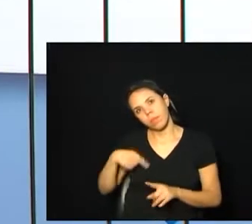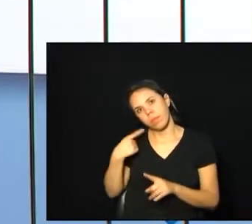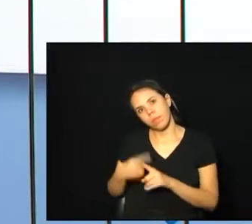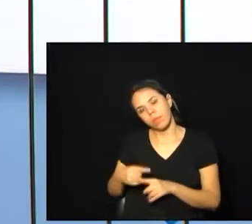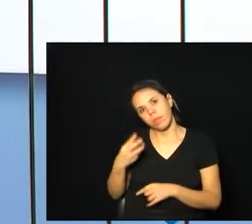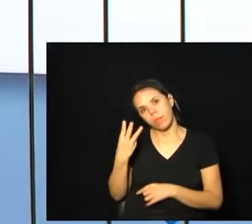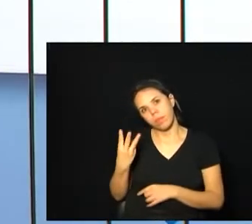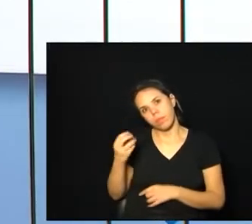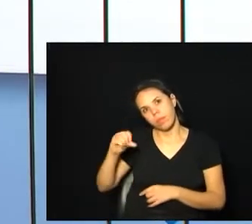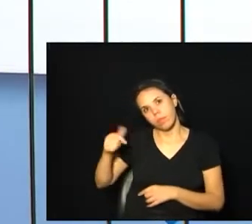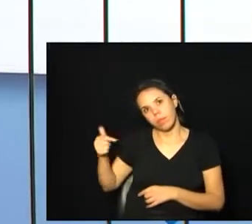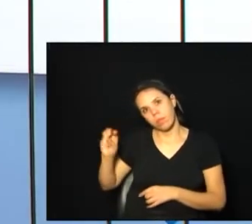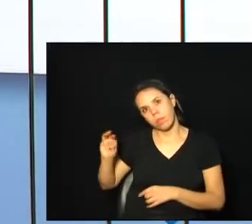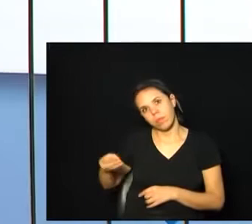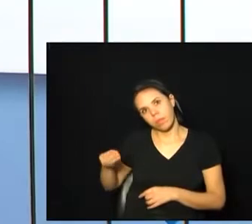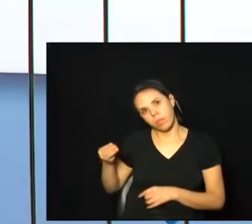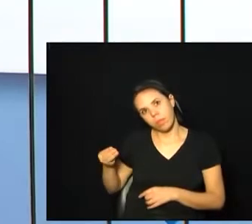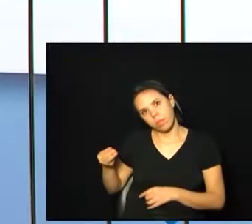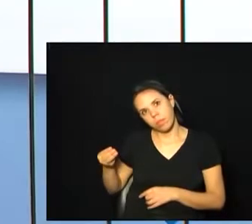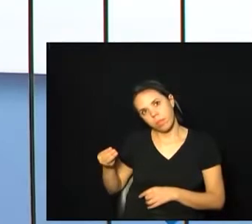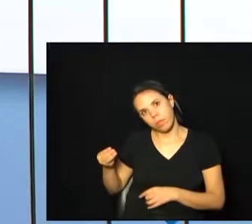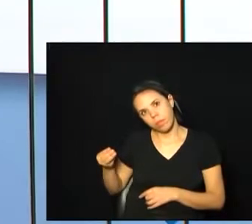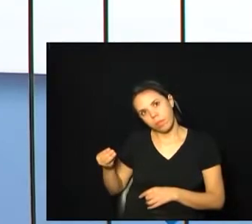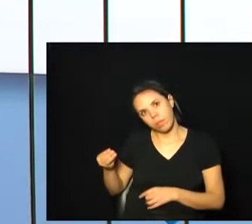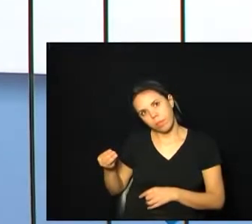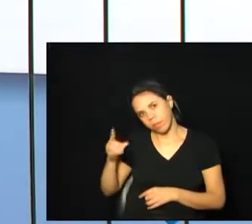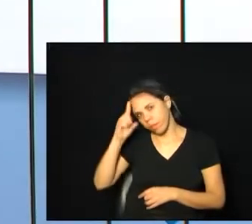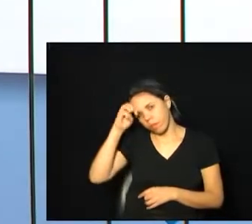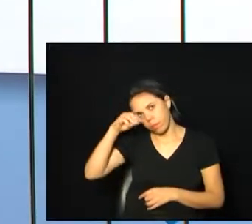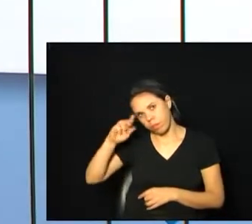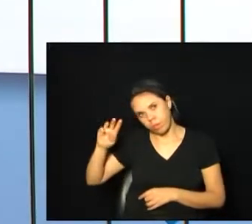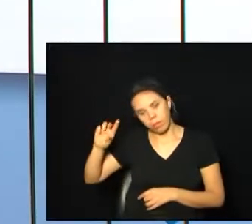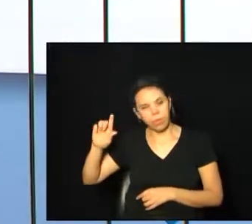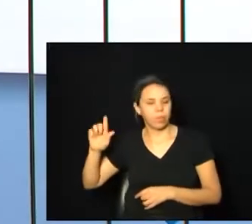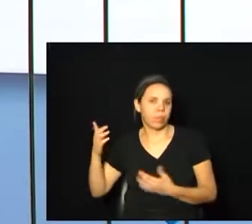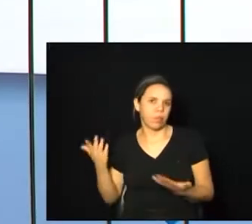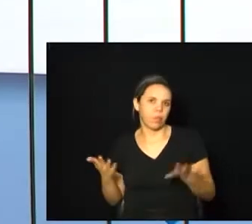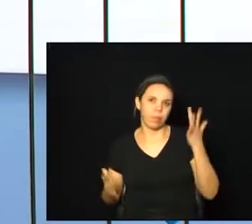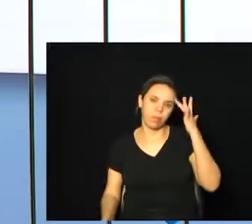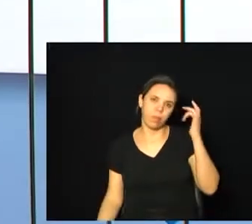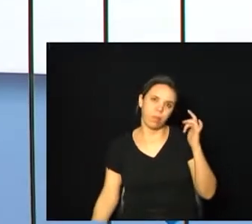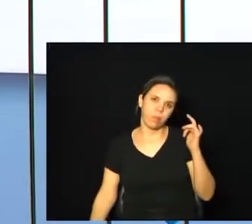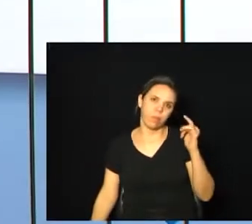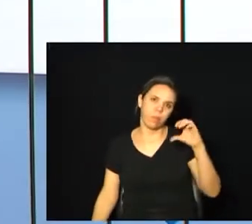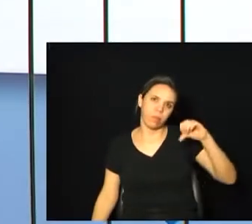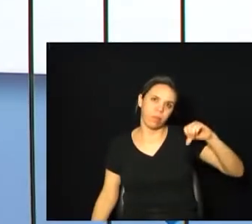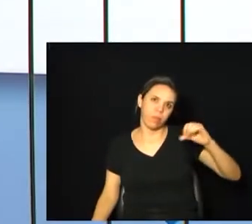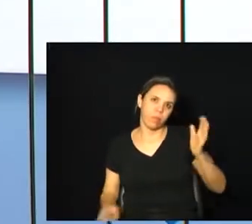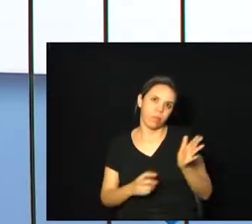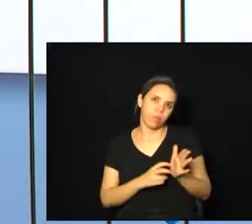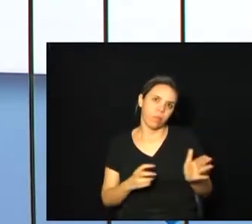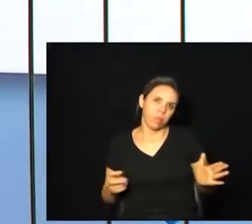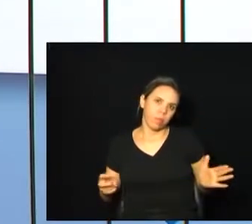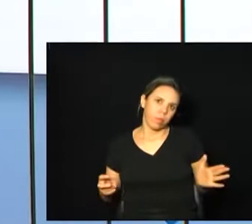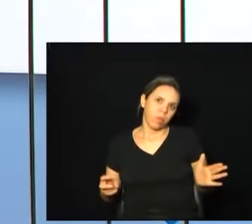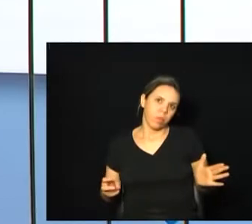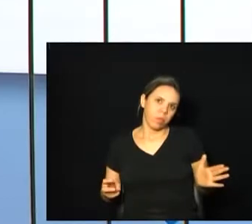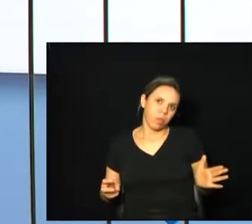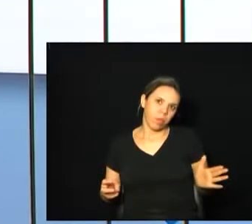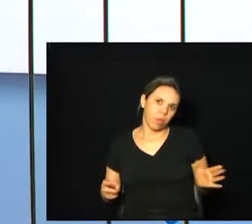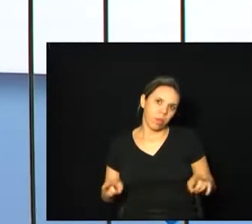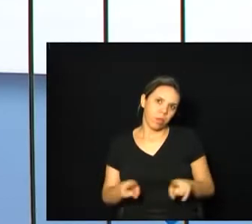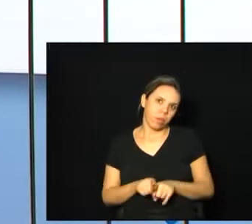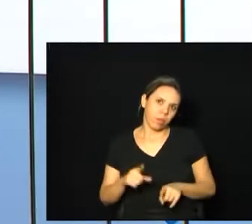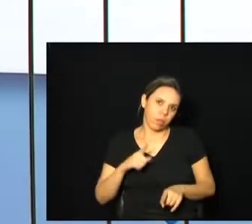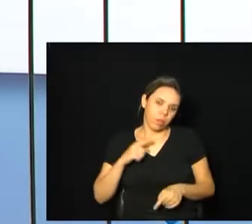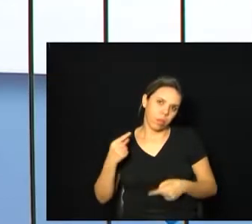392 milhões para a rede Mário Gatti. E amanhã, 9 horas da manhã, a gente tem também uma